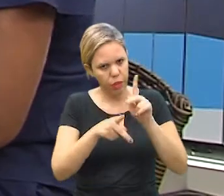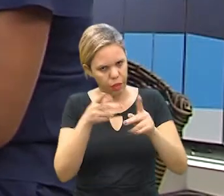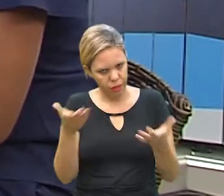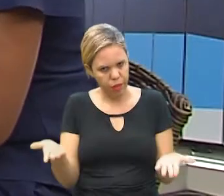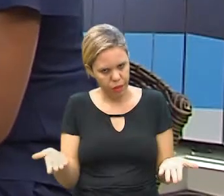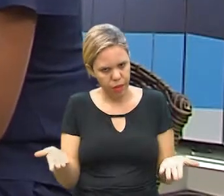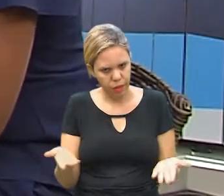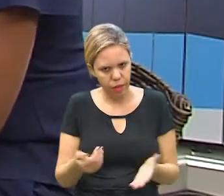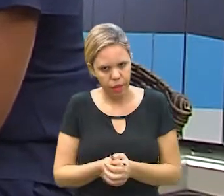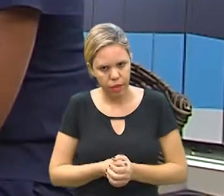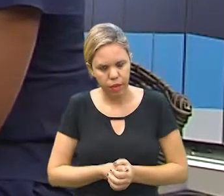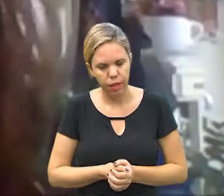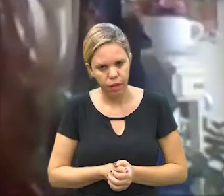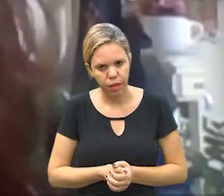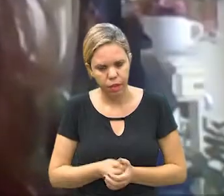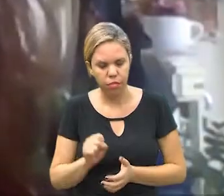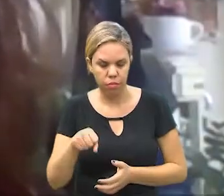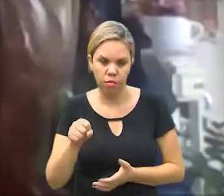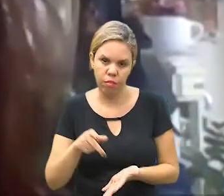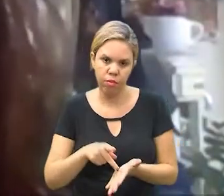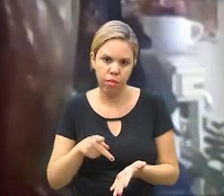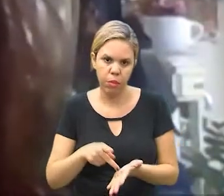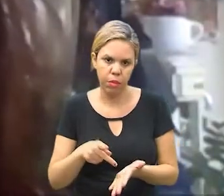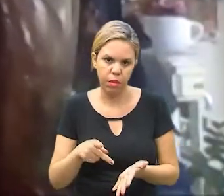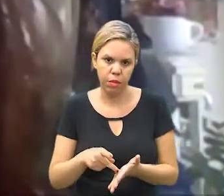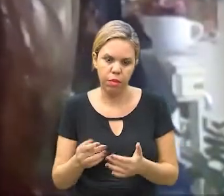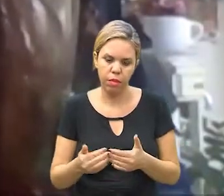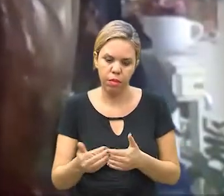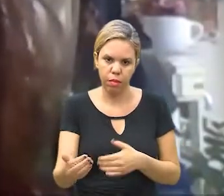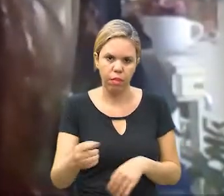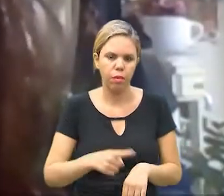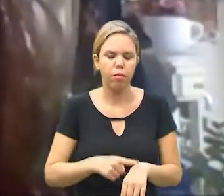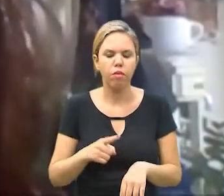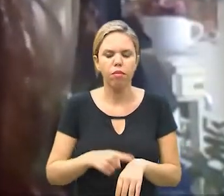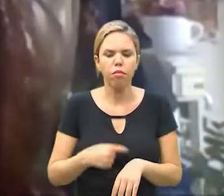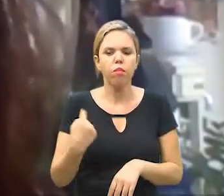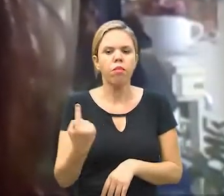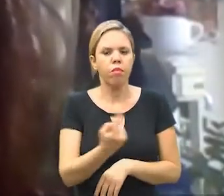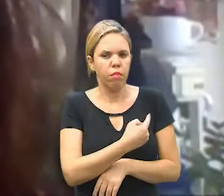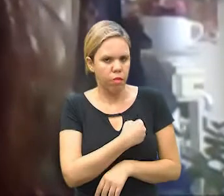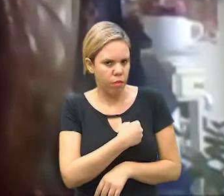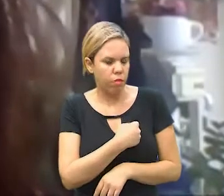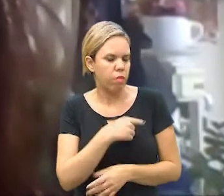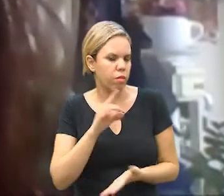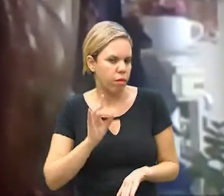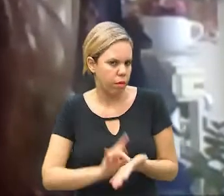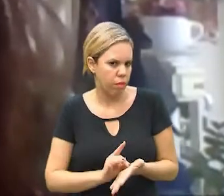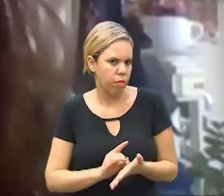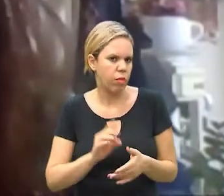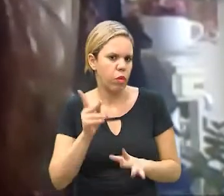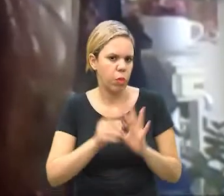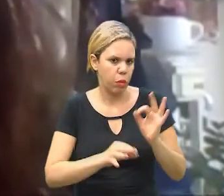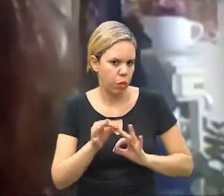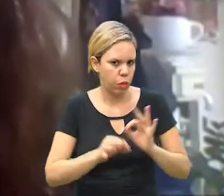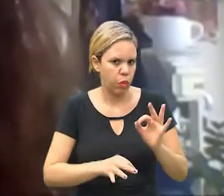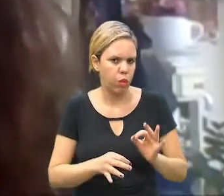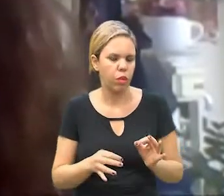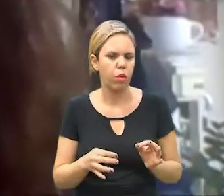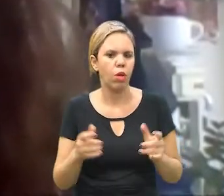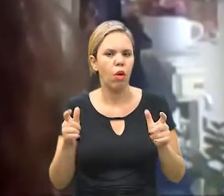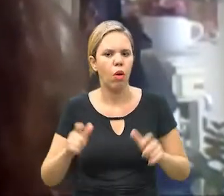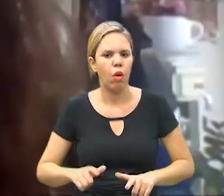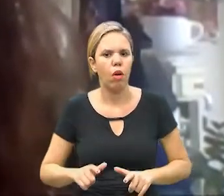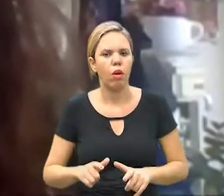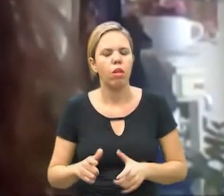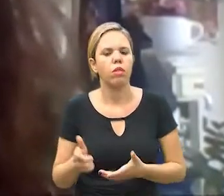forma? Com certeza, porque a partir do momento que nós realizamos esses projetos, onde a